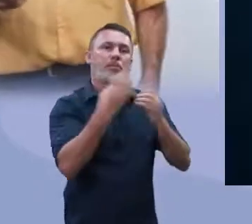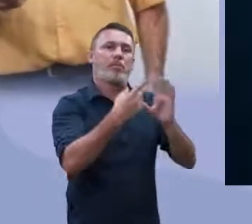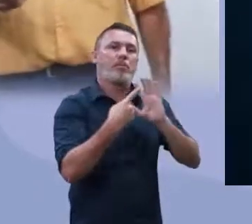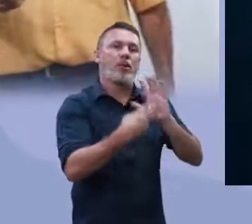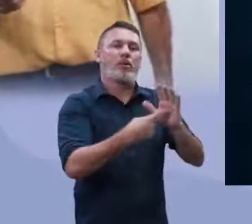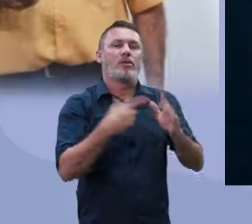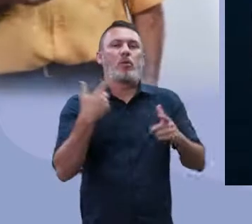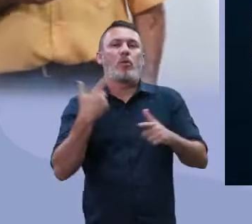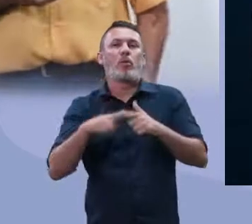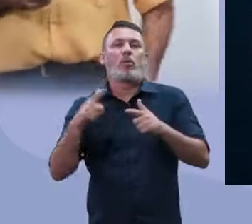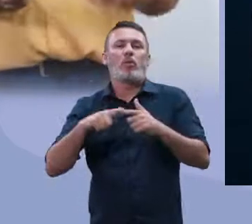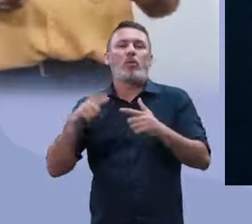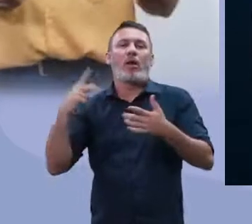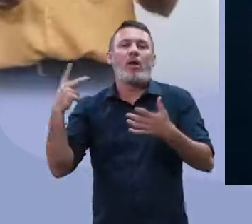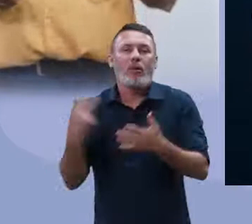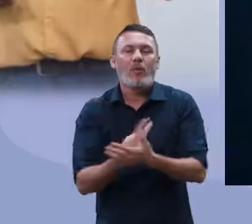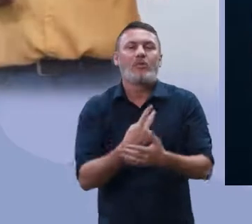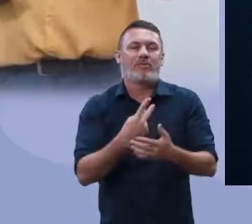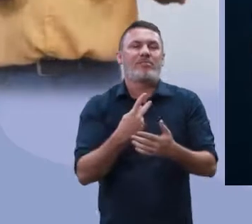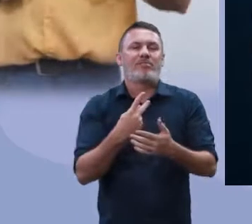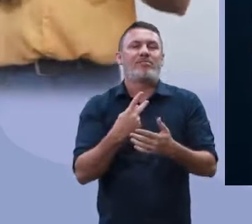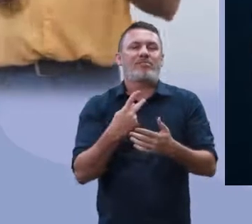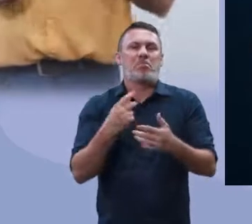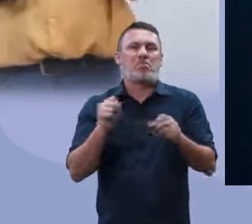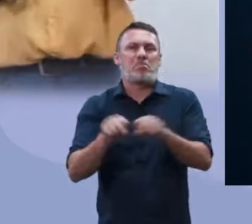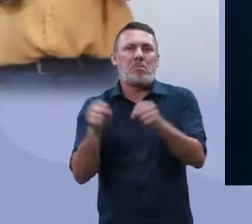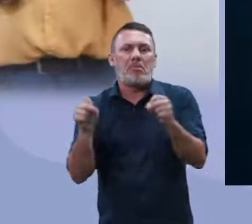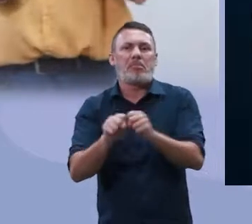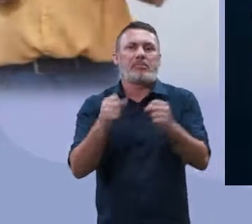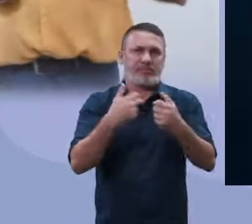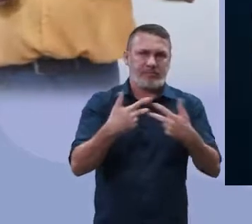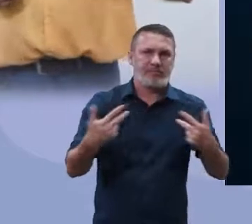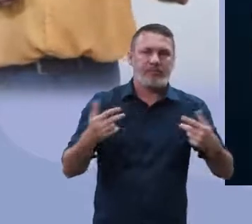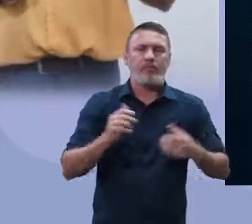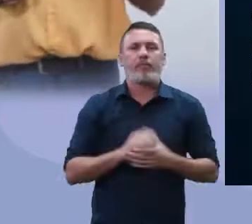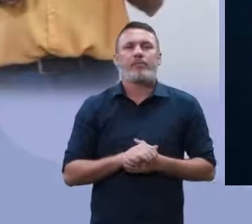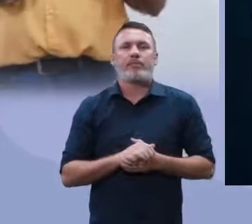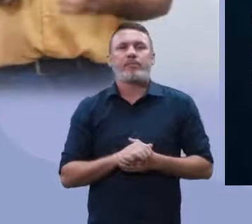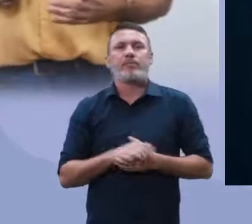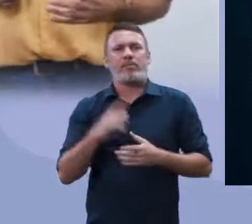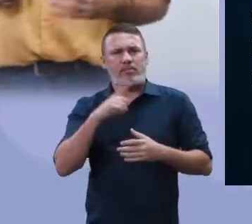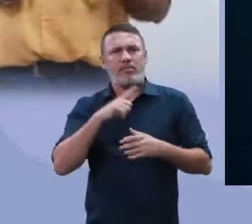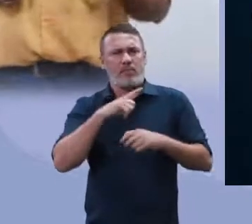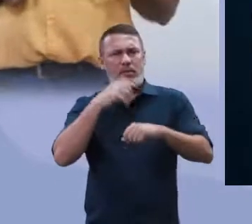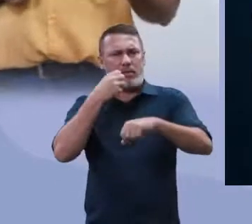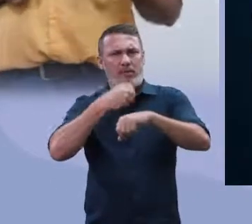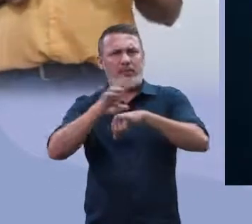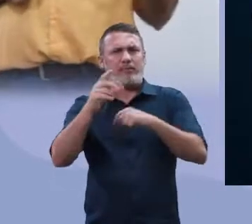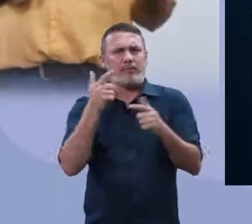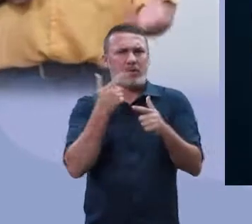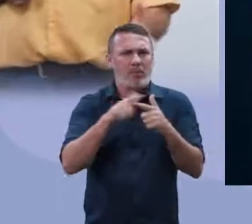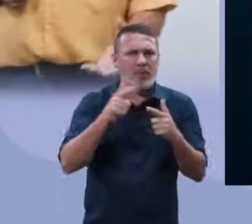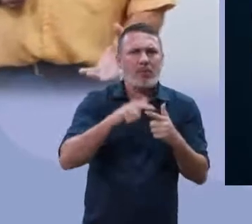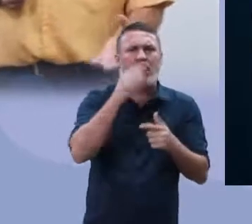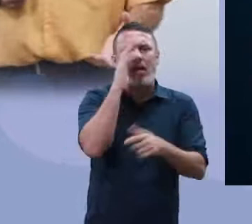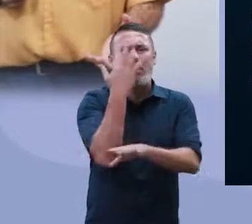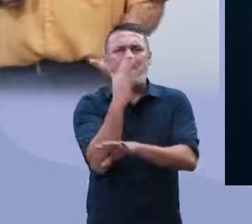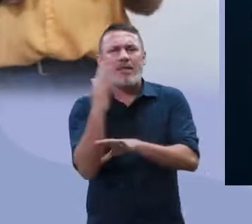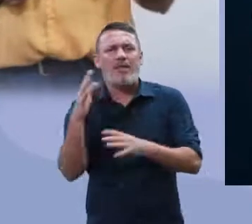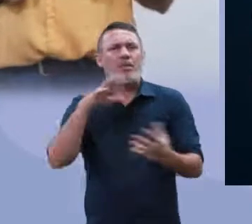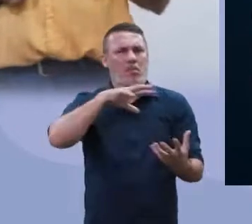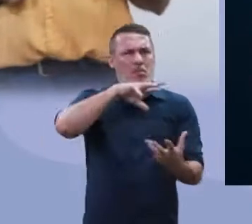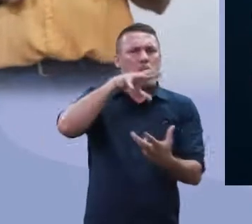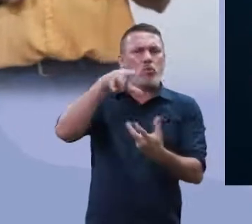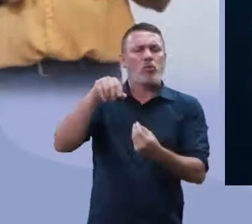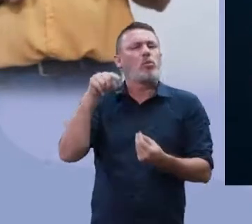suas consequências. Então, quando nós falamos desses problemas ambientais globais,